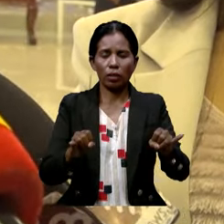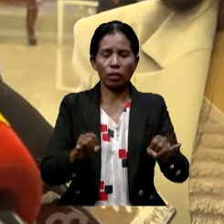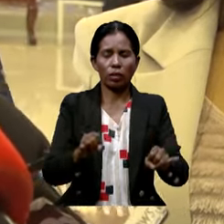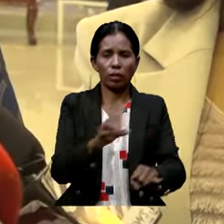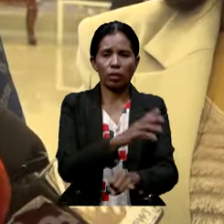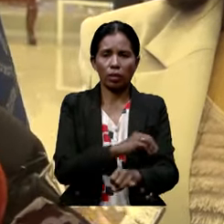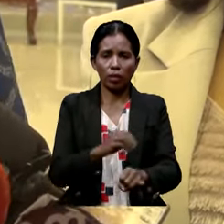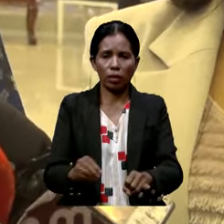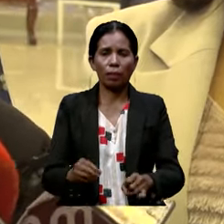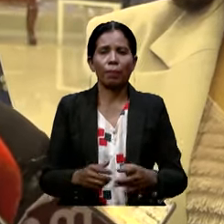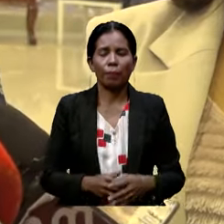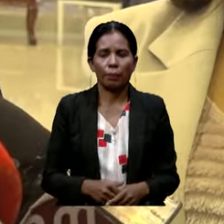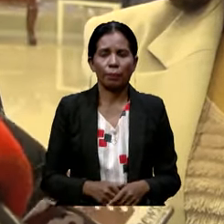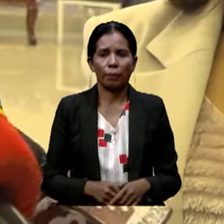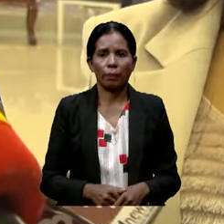competente.